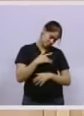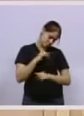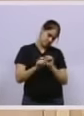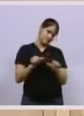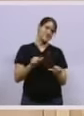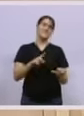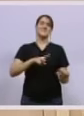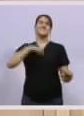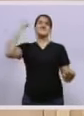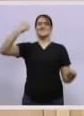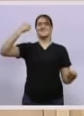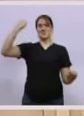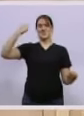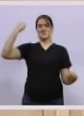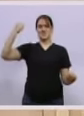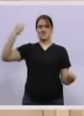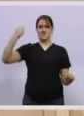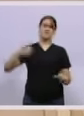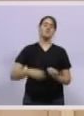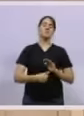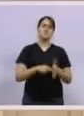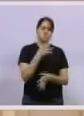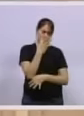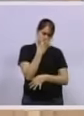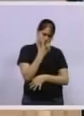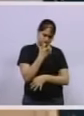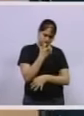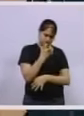Agora tem um vitorioso. Antes tem um mal-humorado.